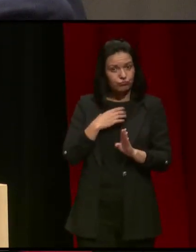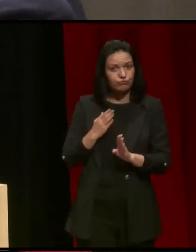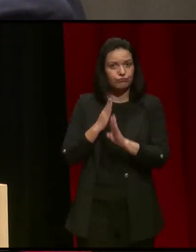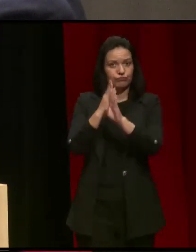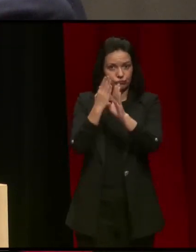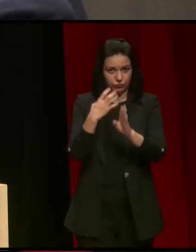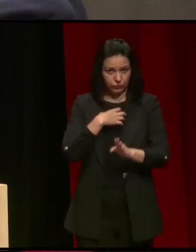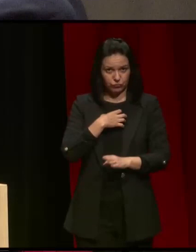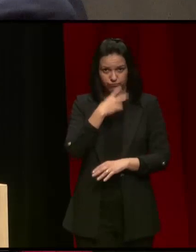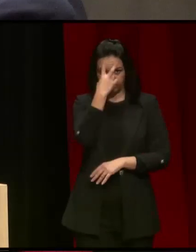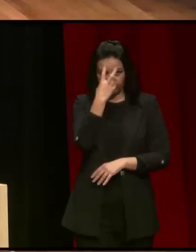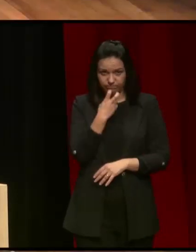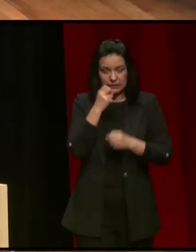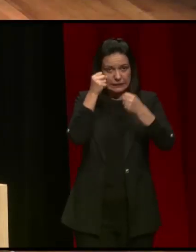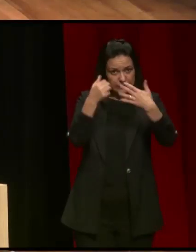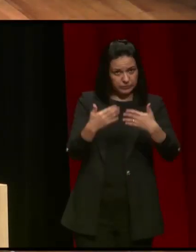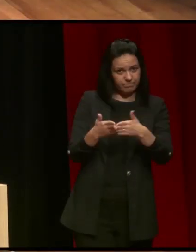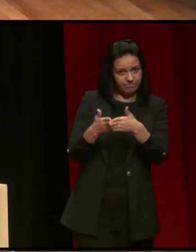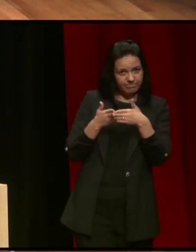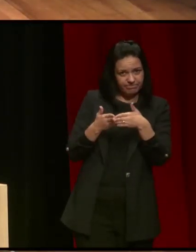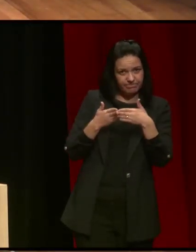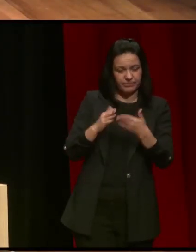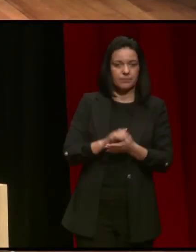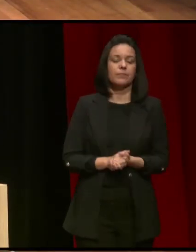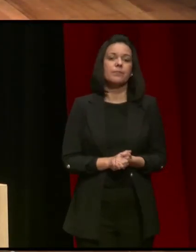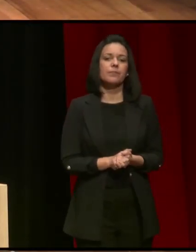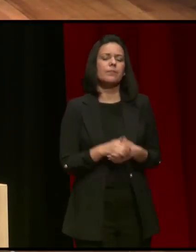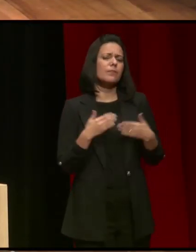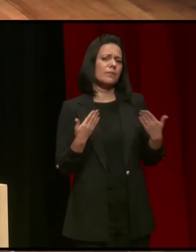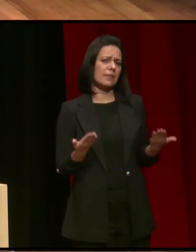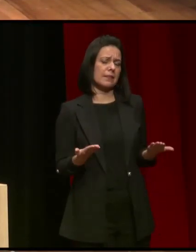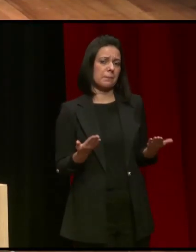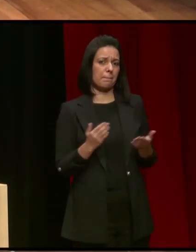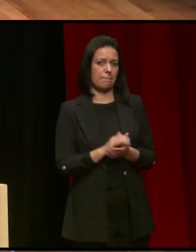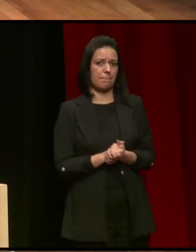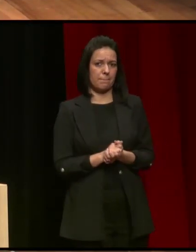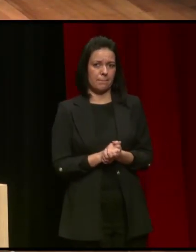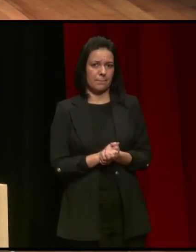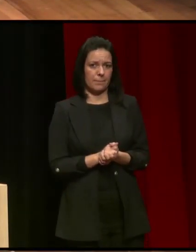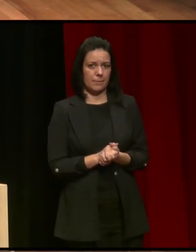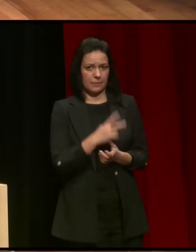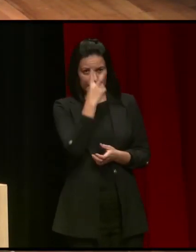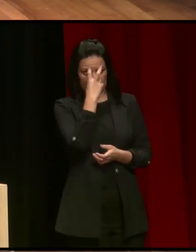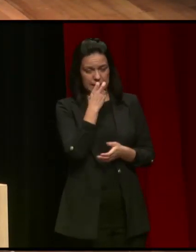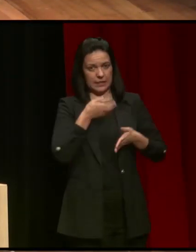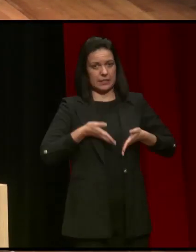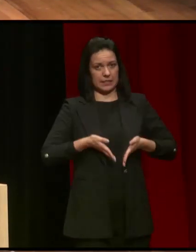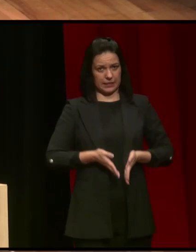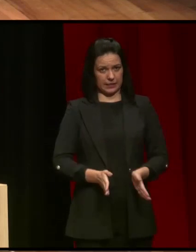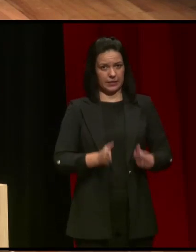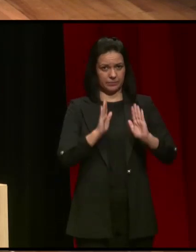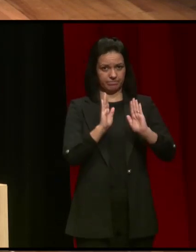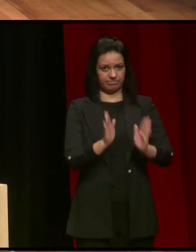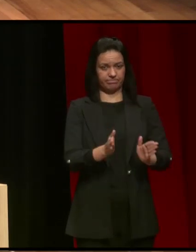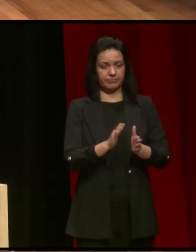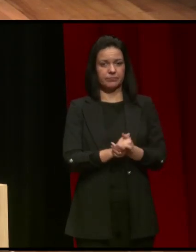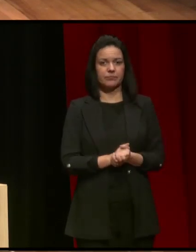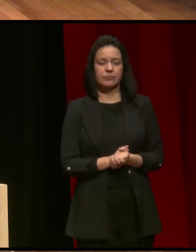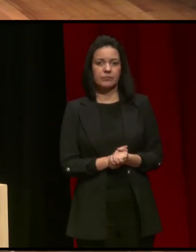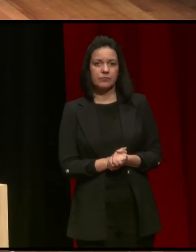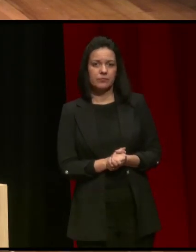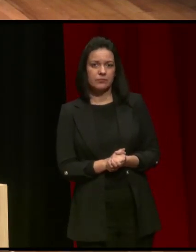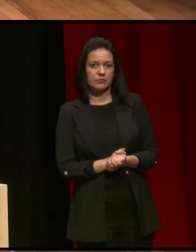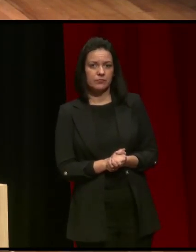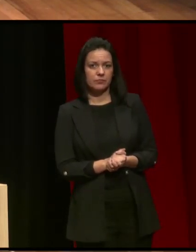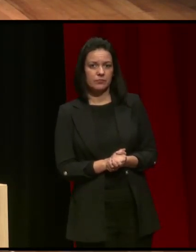da deficiência visual, por favor. Bom, eu sou cega de infância, então, para criança